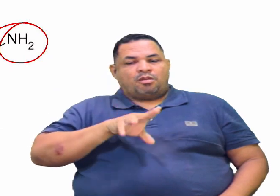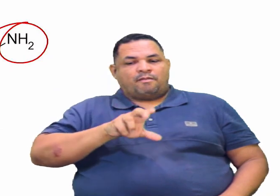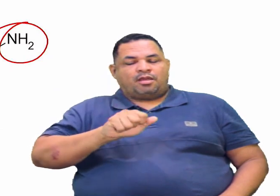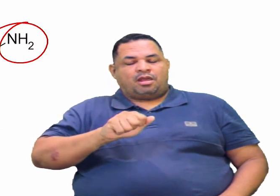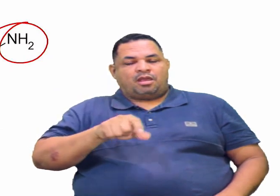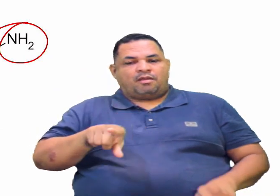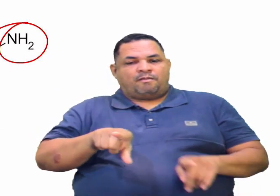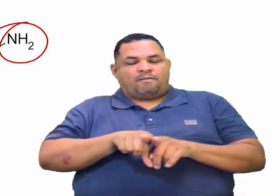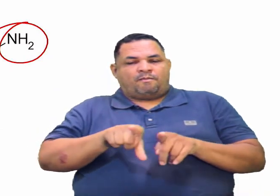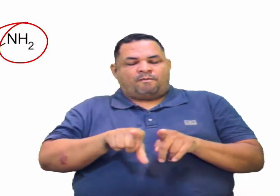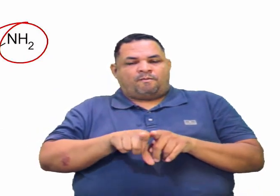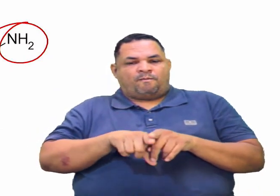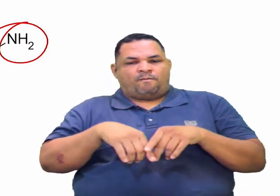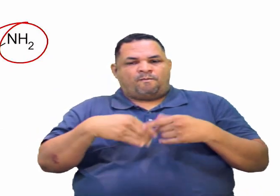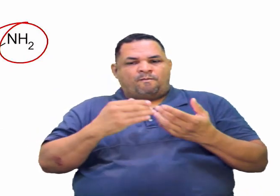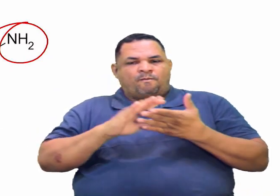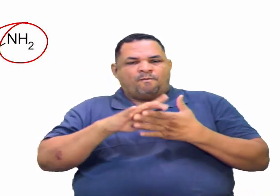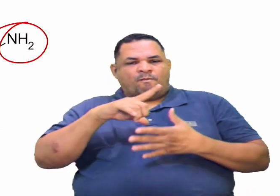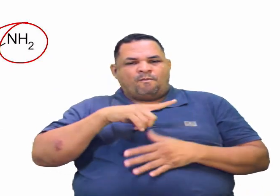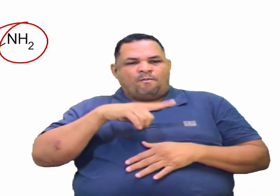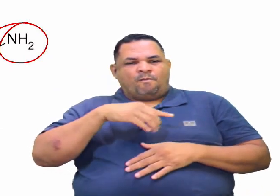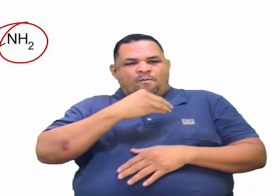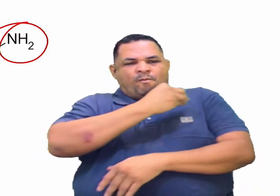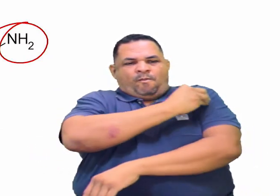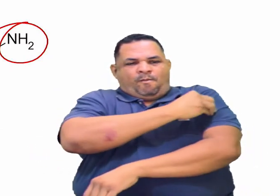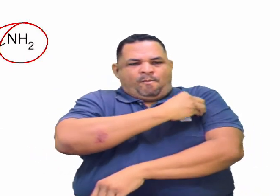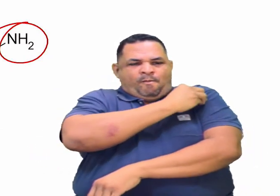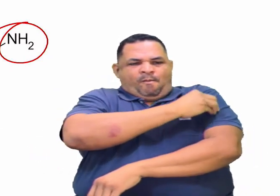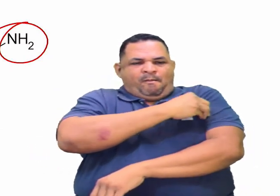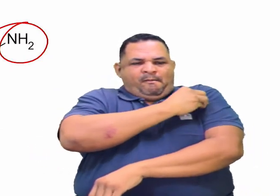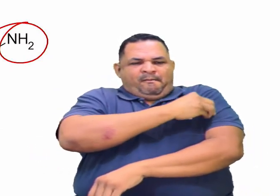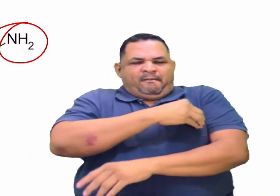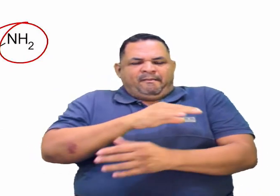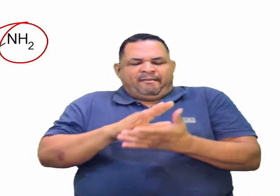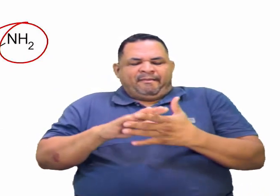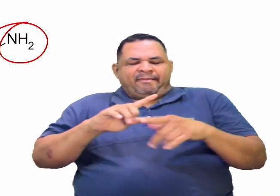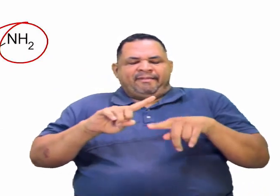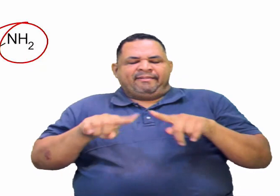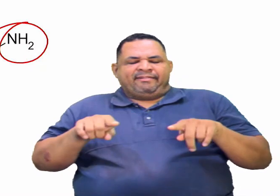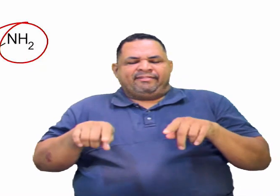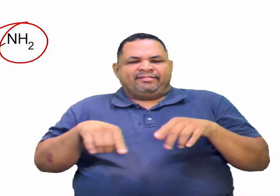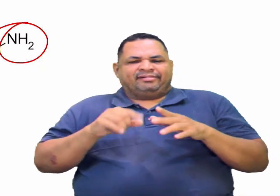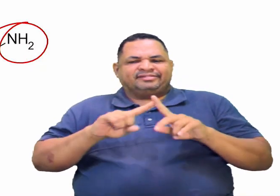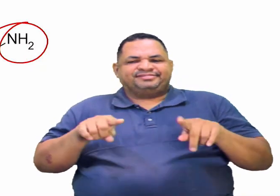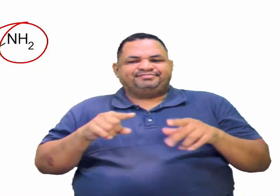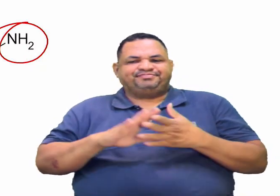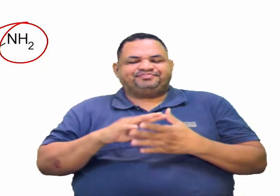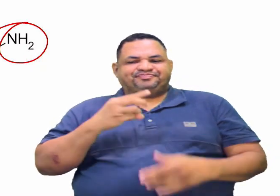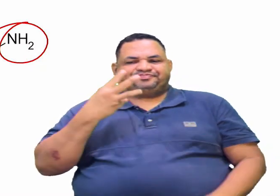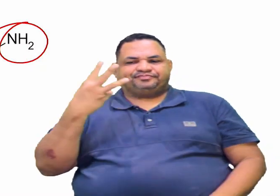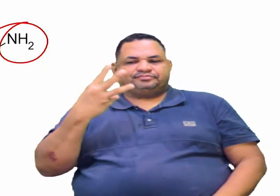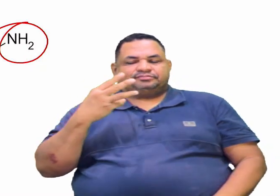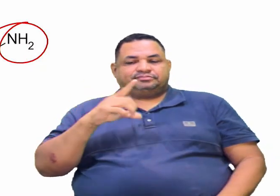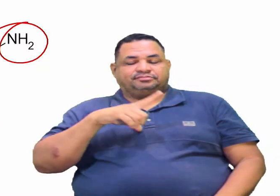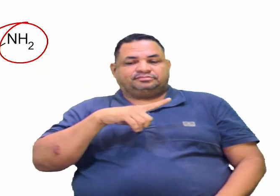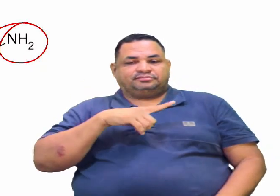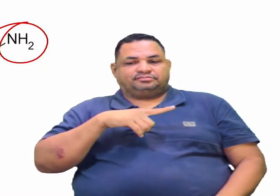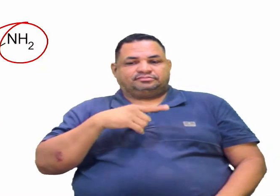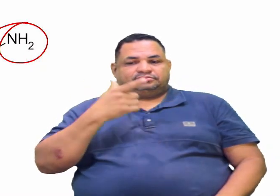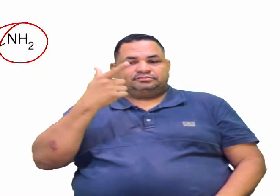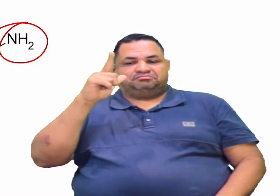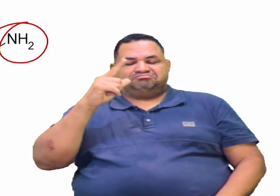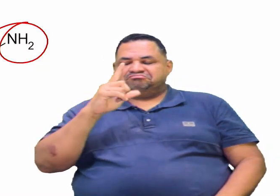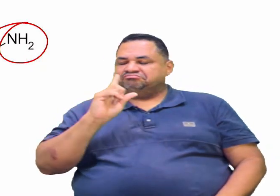as aminas. Essa aqui tem um álcool, ó. Mas em todas as 3 tem álcool? Não, as demais